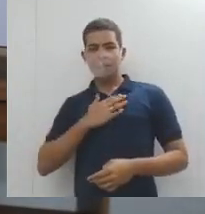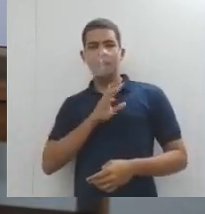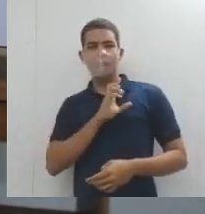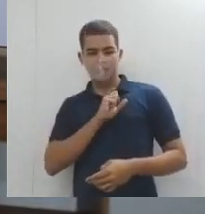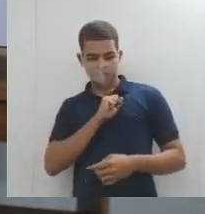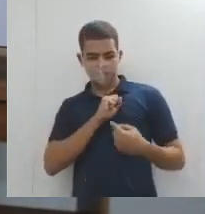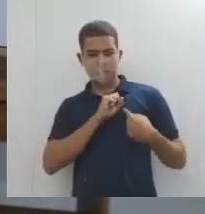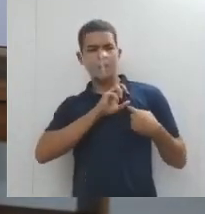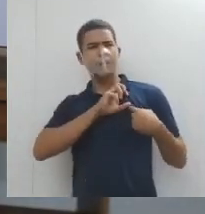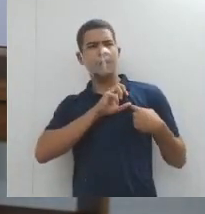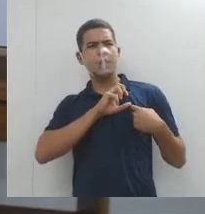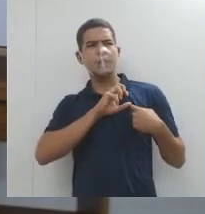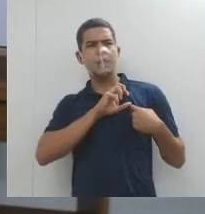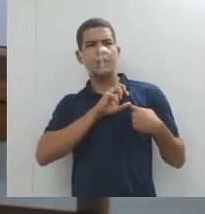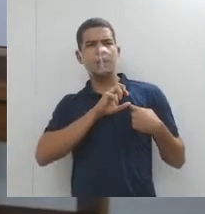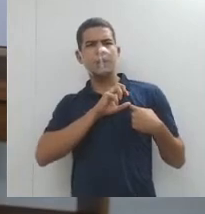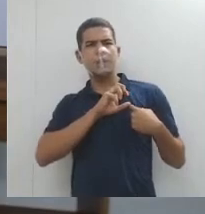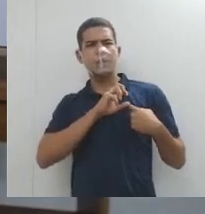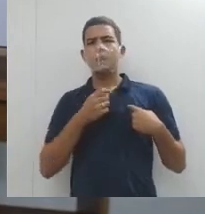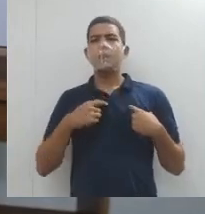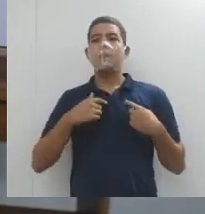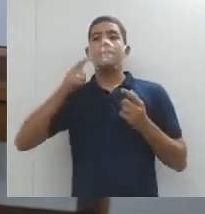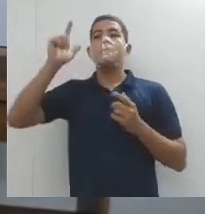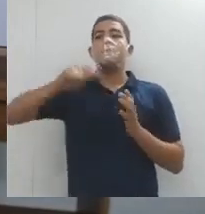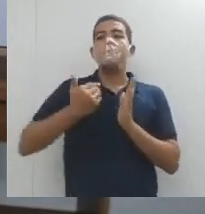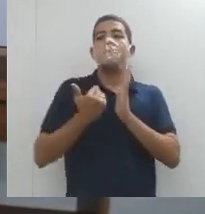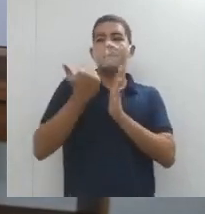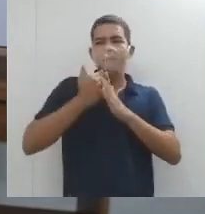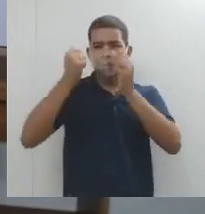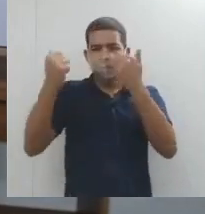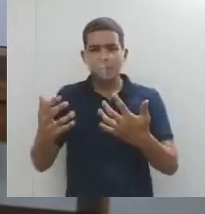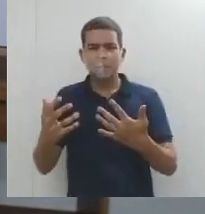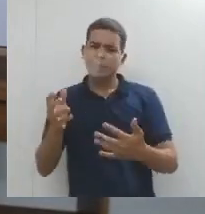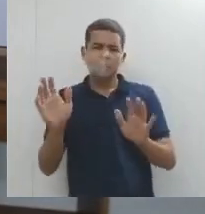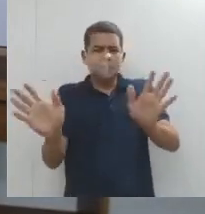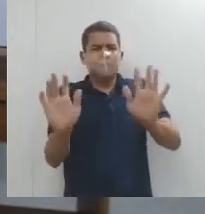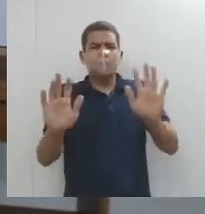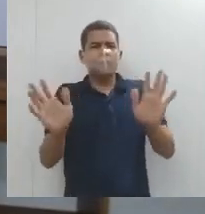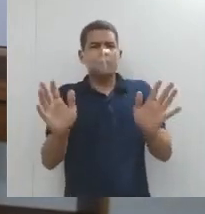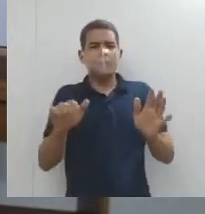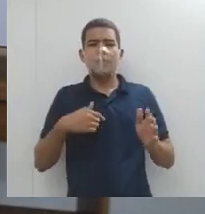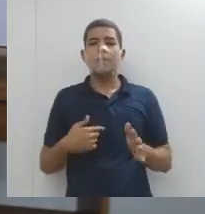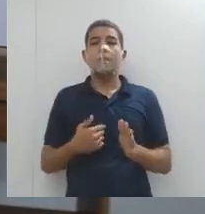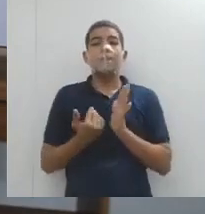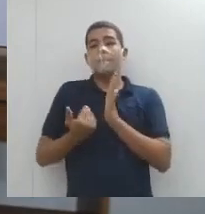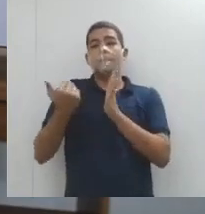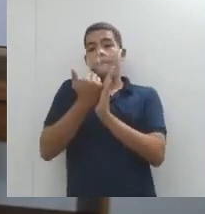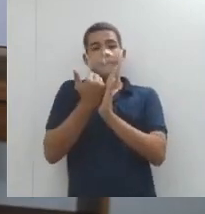eu necessariamente não preciso dizer mais nada. Tá certo? Se eu não disser mais